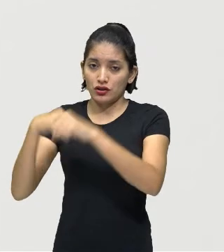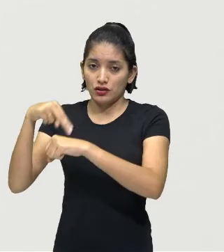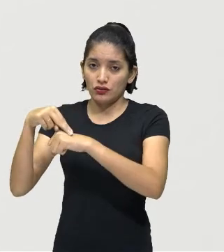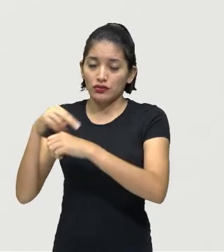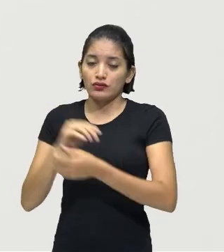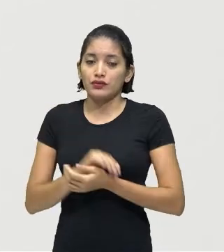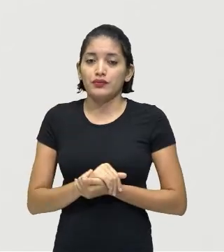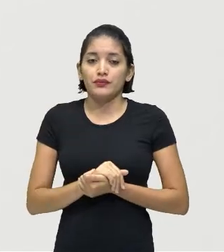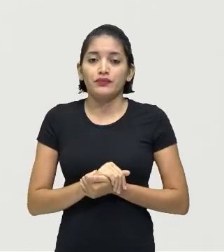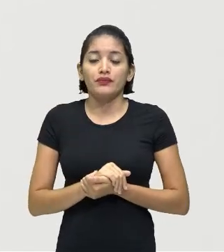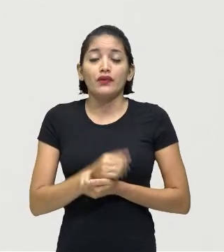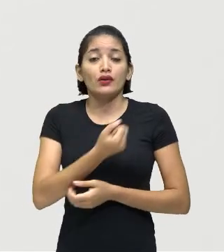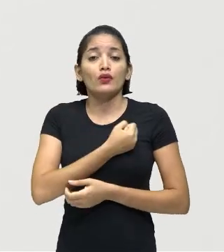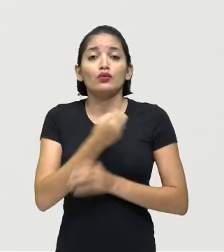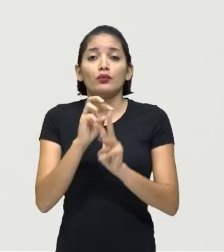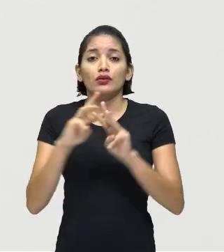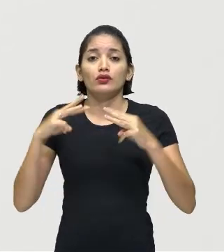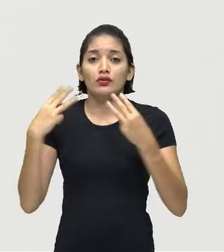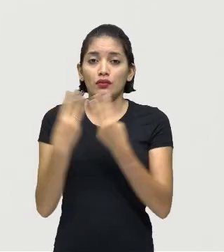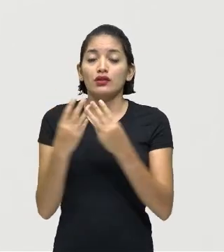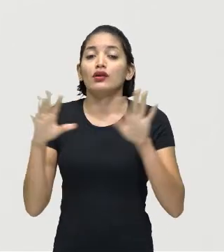o meu número de massa vai ser o quê?